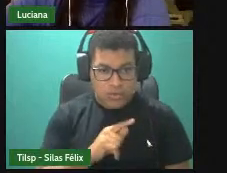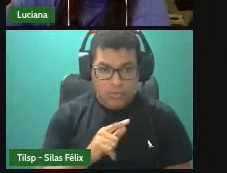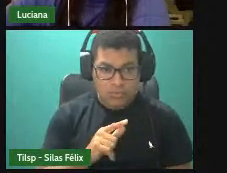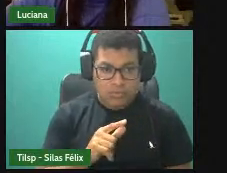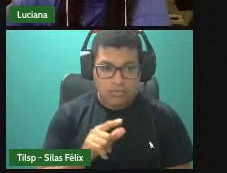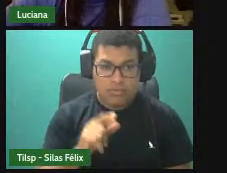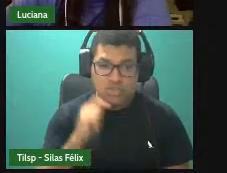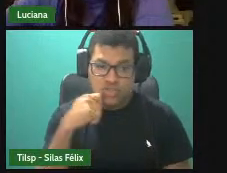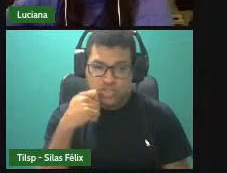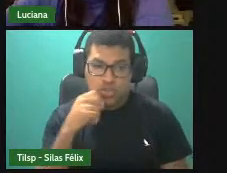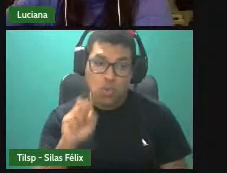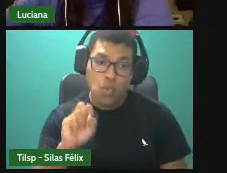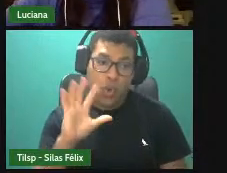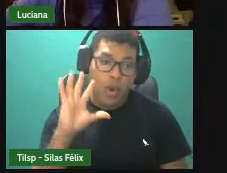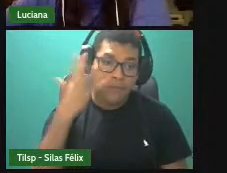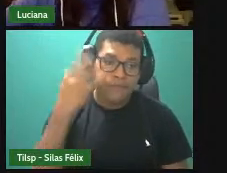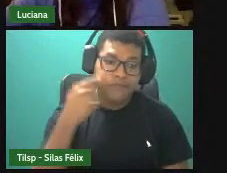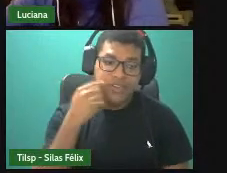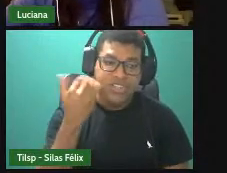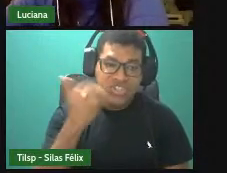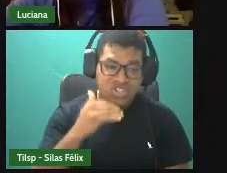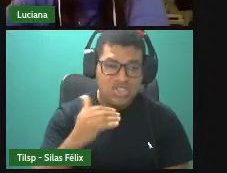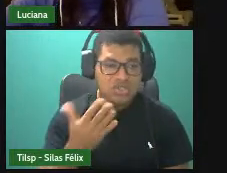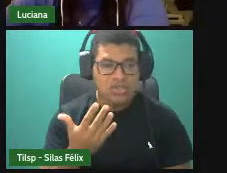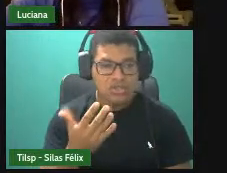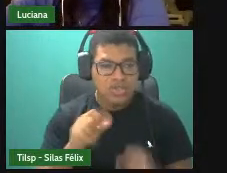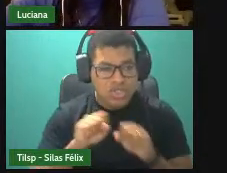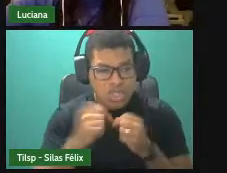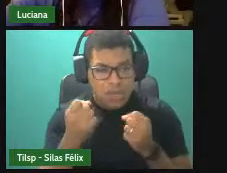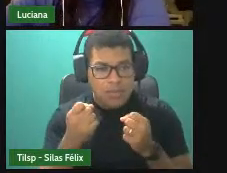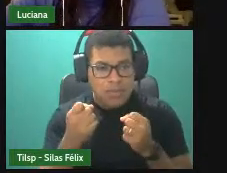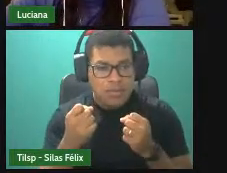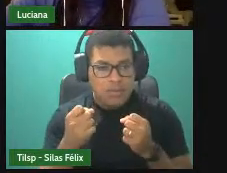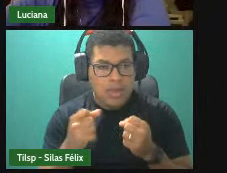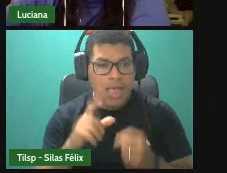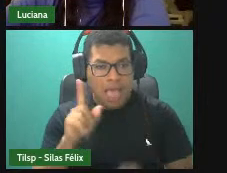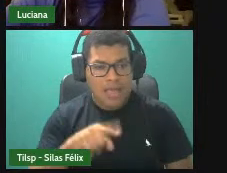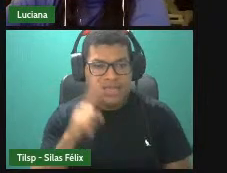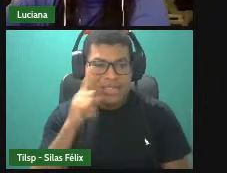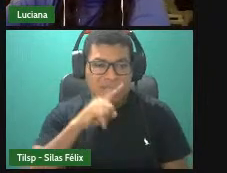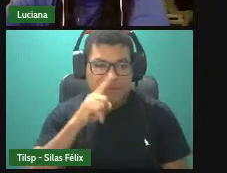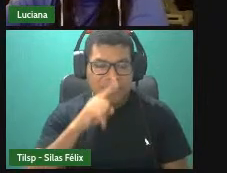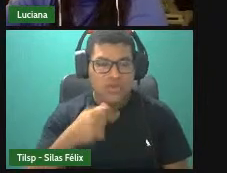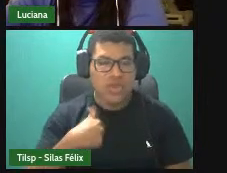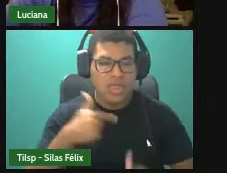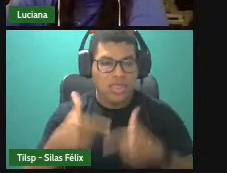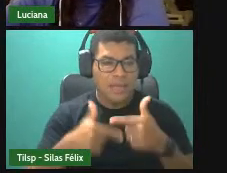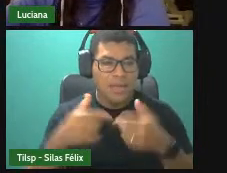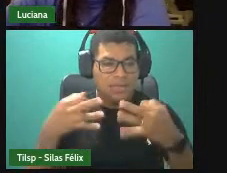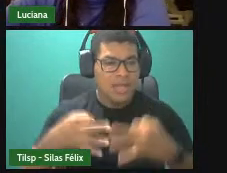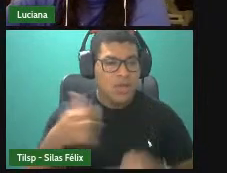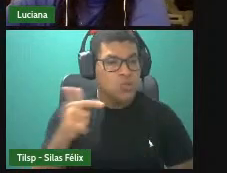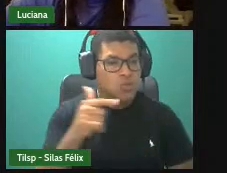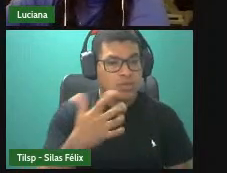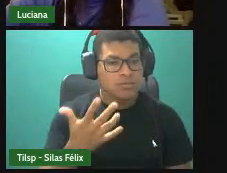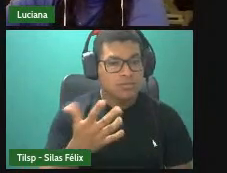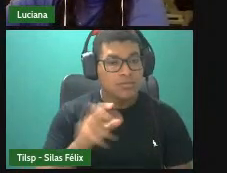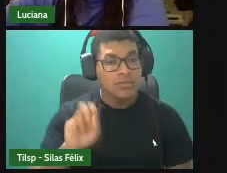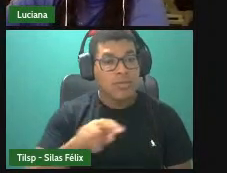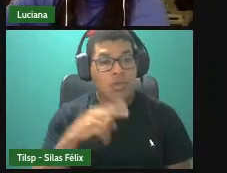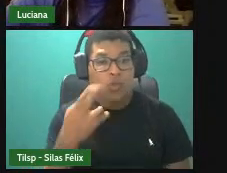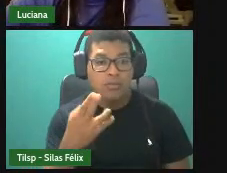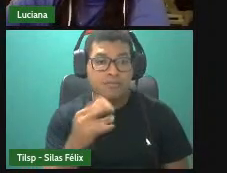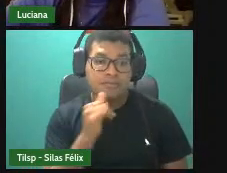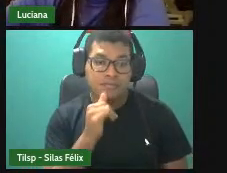aquela fratura realmente foi ocasionada pelo tratamento odontológico mal feito, tá? Ou se aquele implante foi perdido por causa de